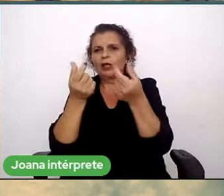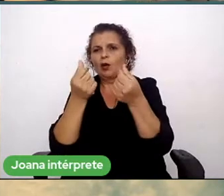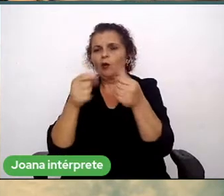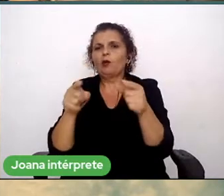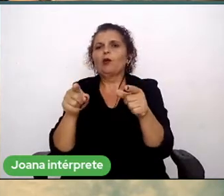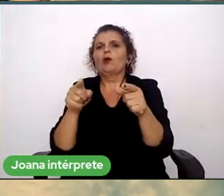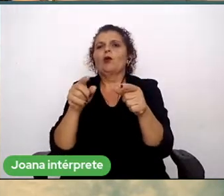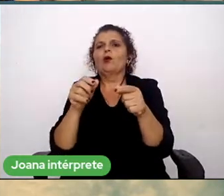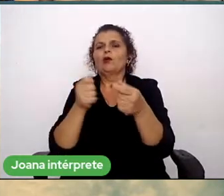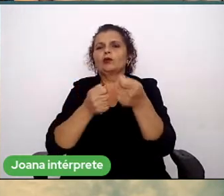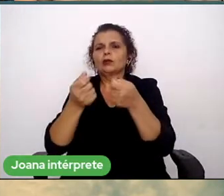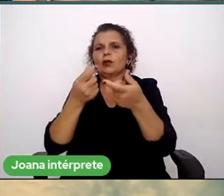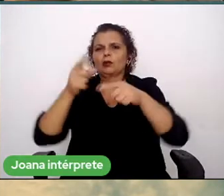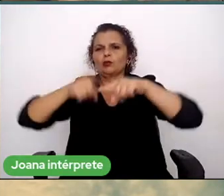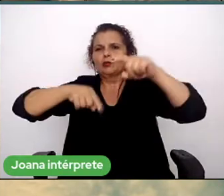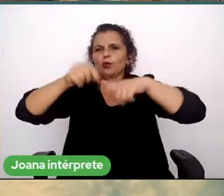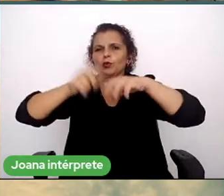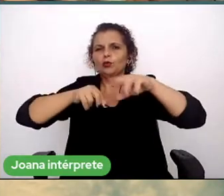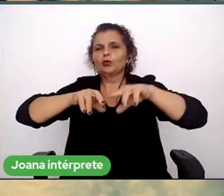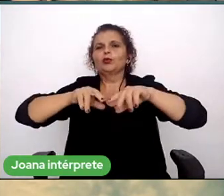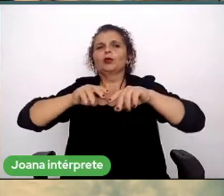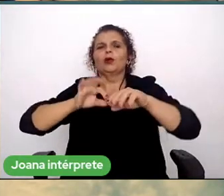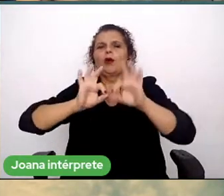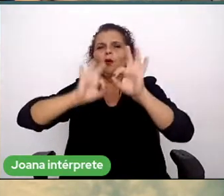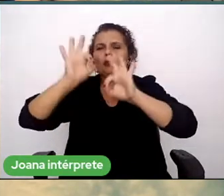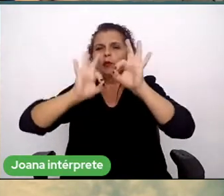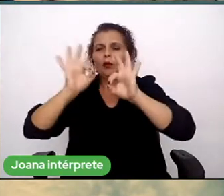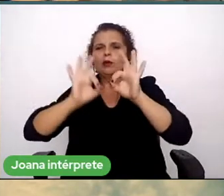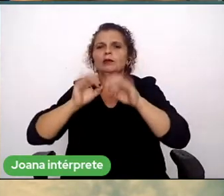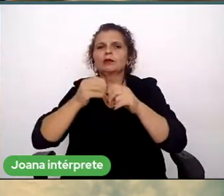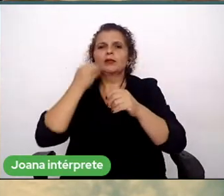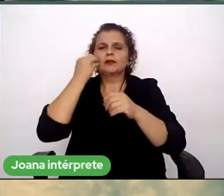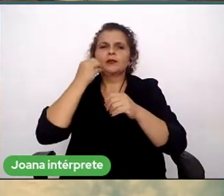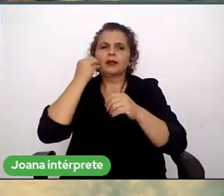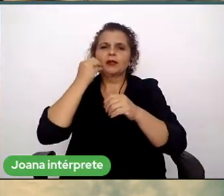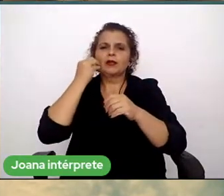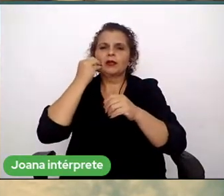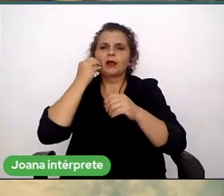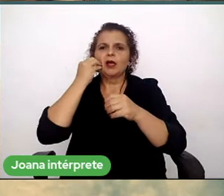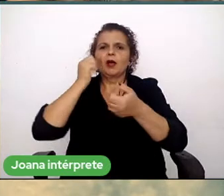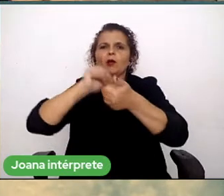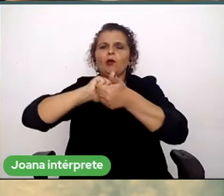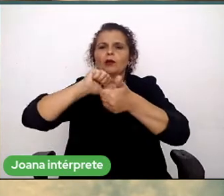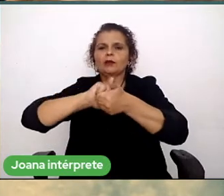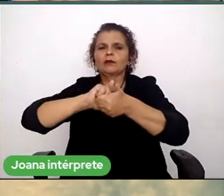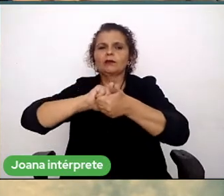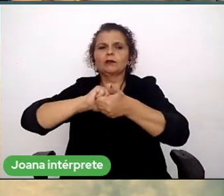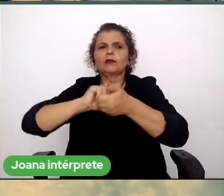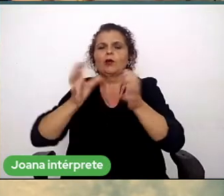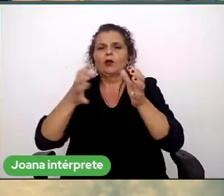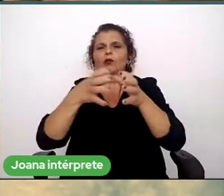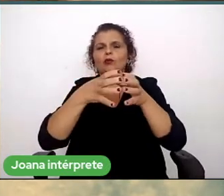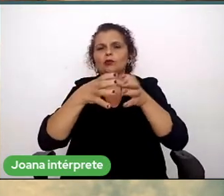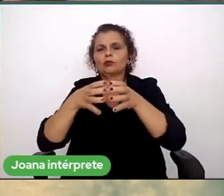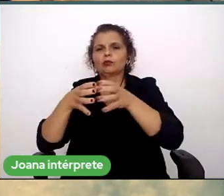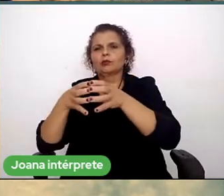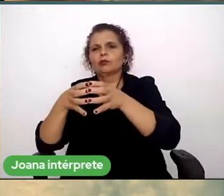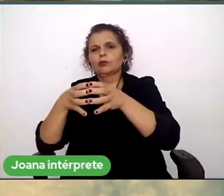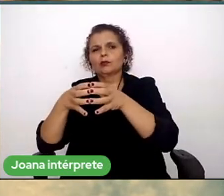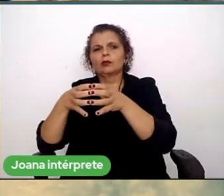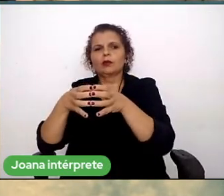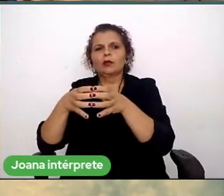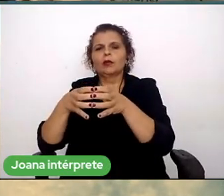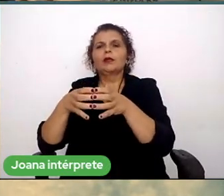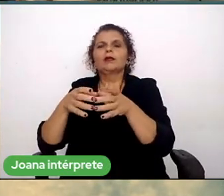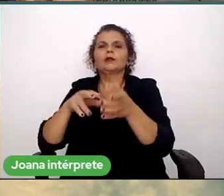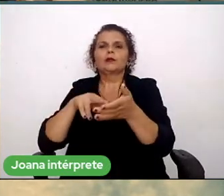gestão de produto design experiência de usuário qualidade também tem grupos em que são mantidos